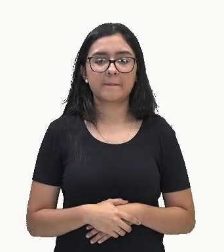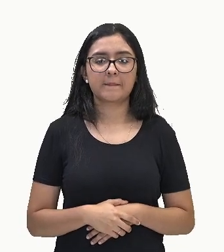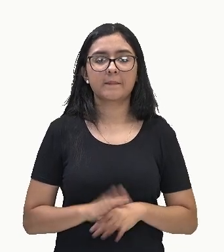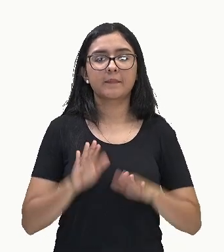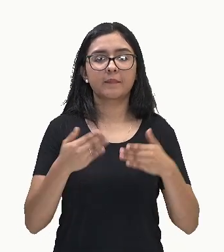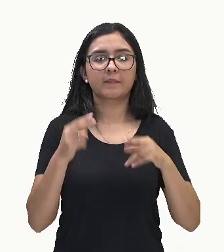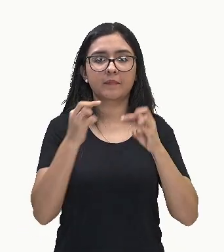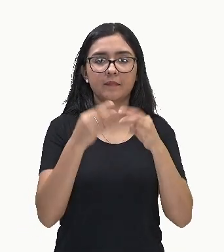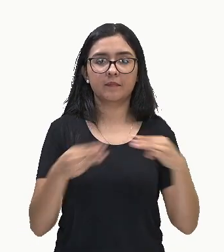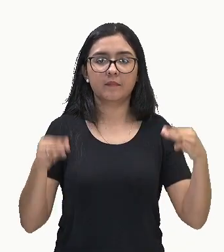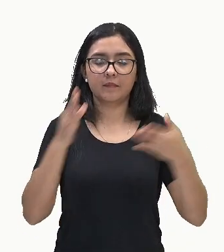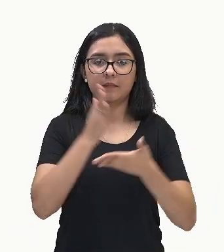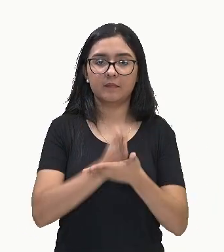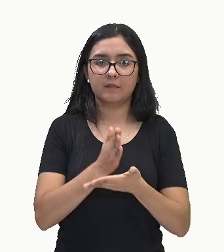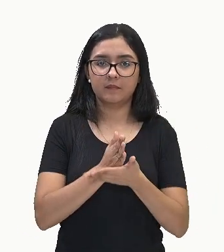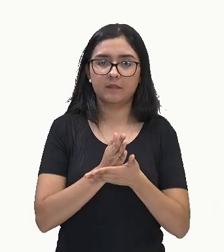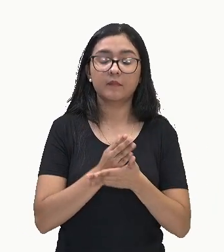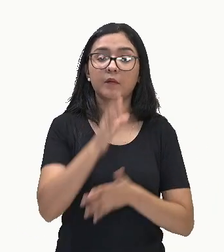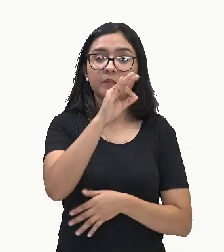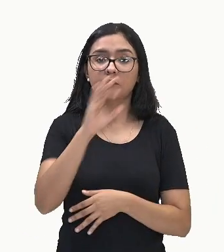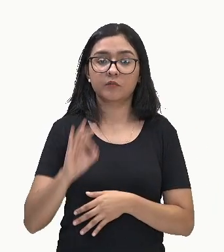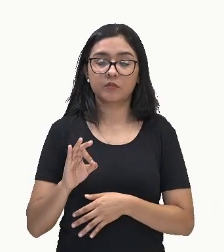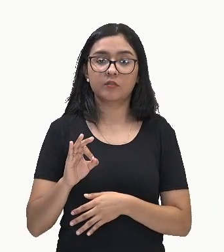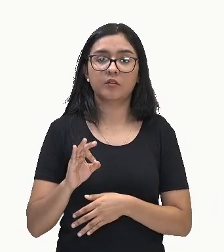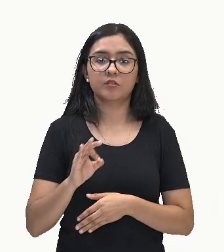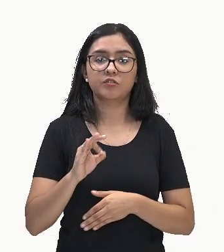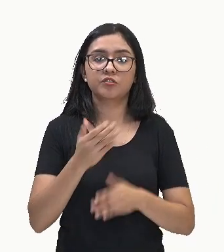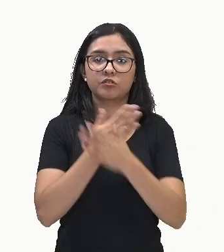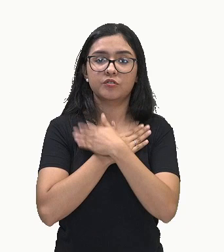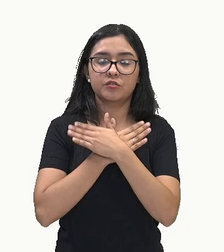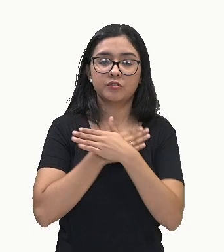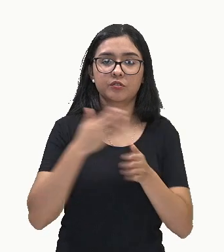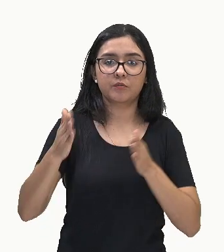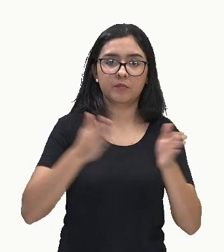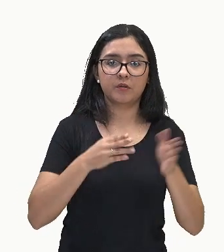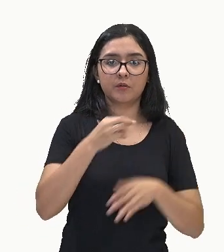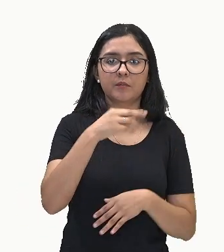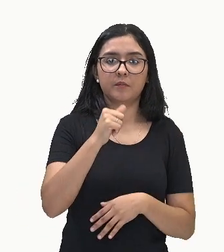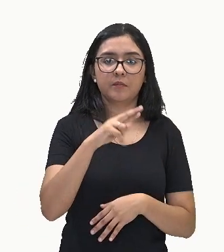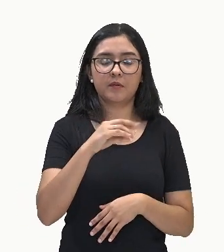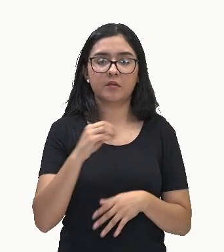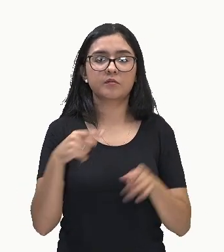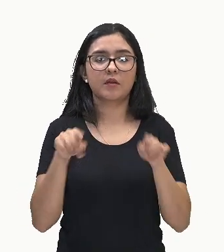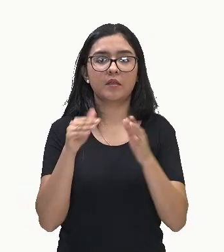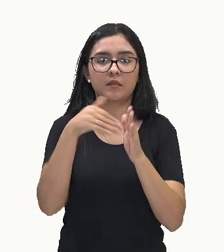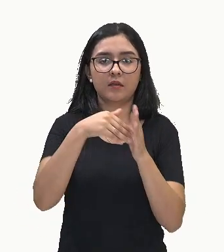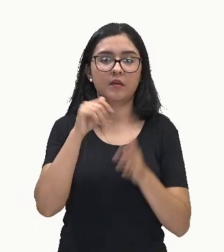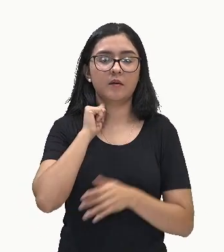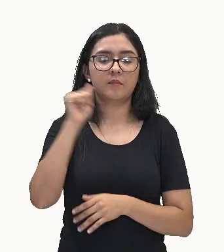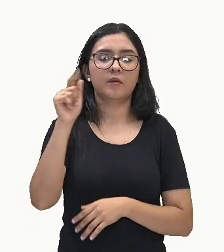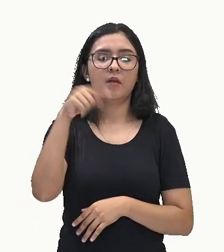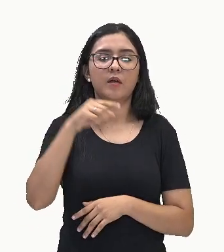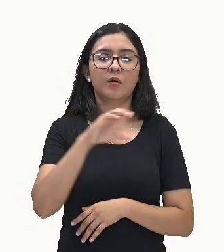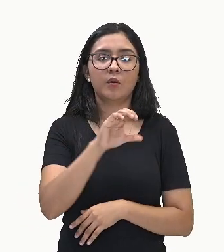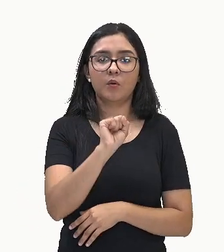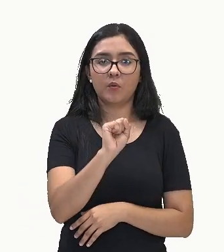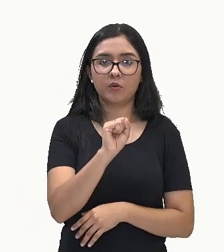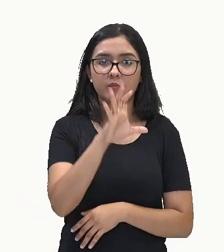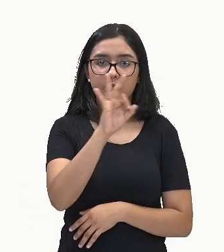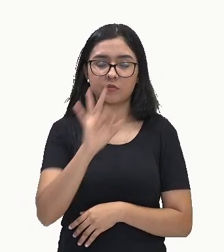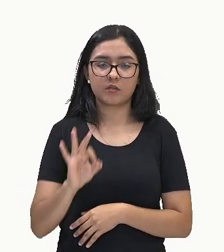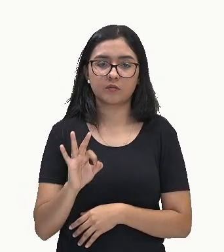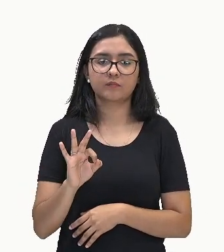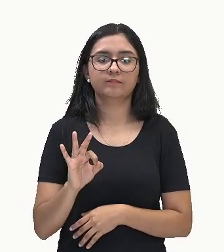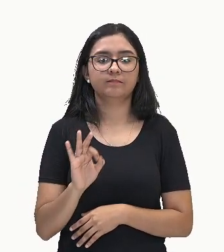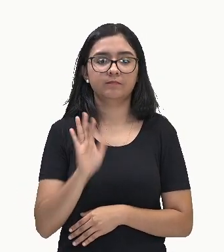mediana né da taxa de desemprego no período de março de 2008 a abril de 2009 foi de quanto 88% Então essa